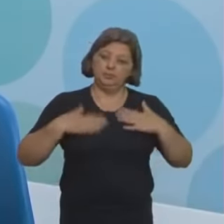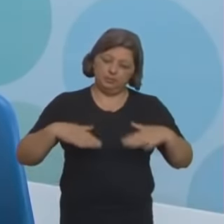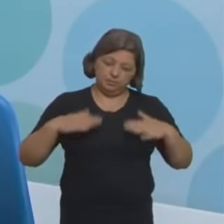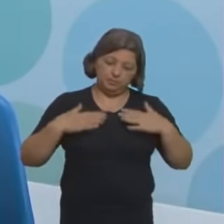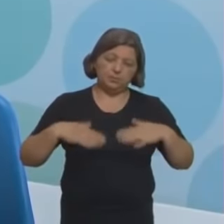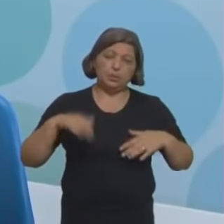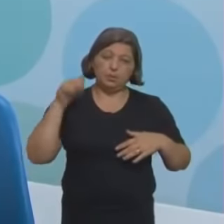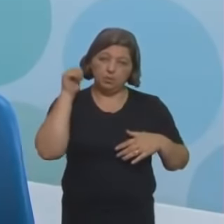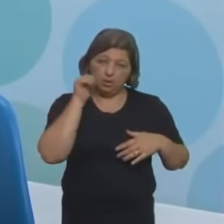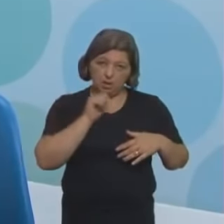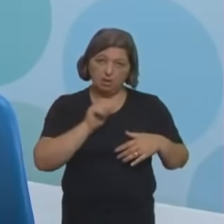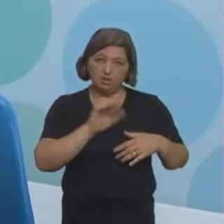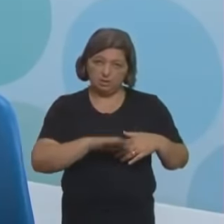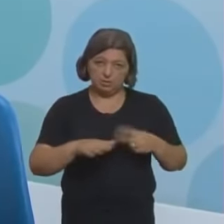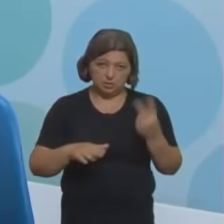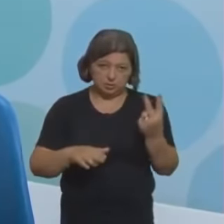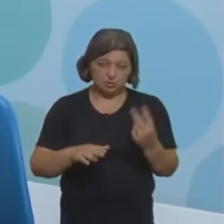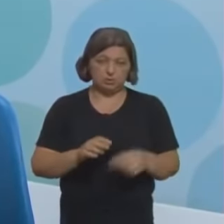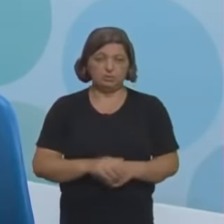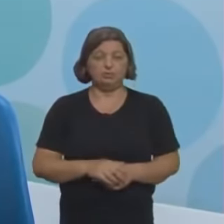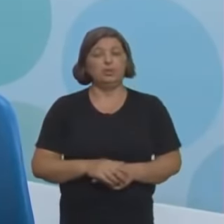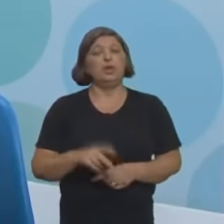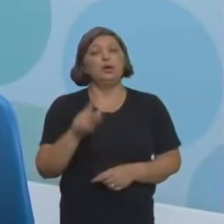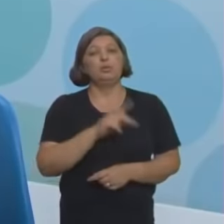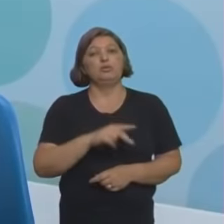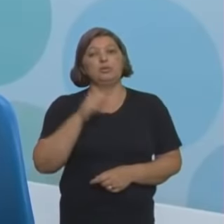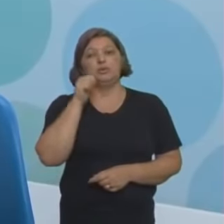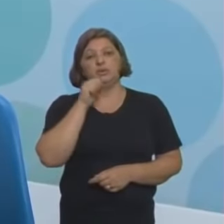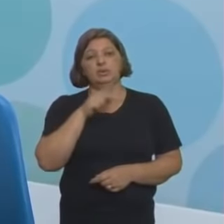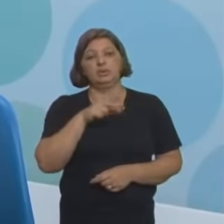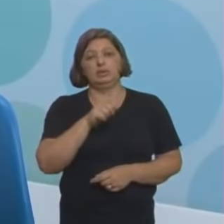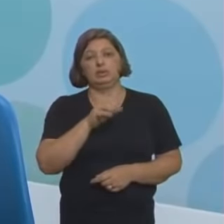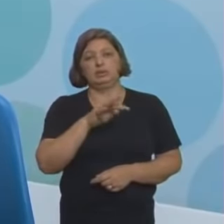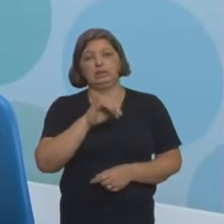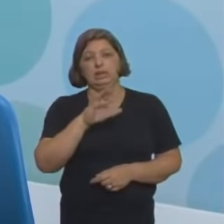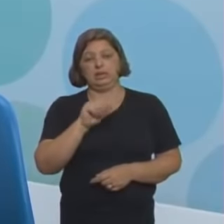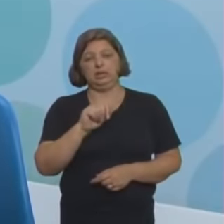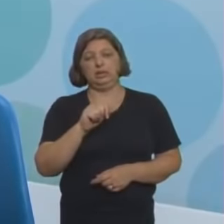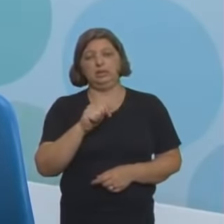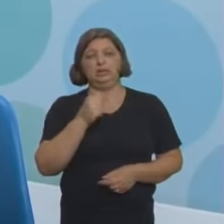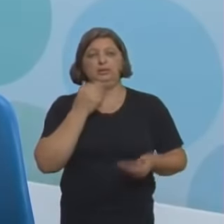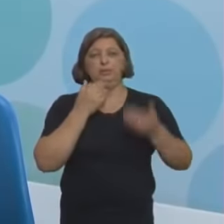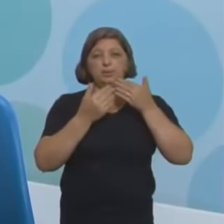meninas. A professora Natália, conversando,